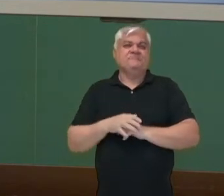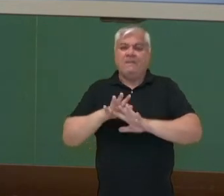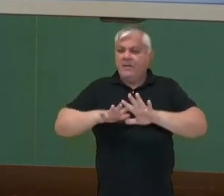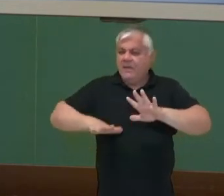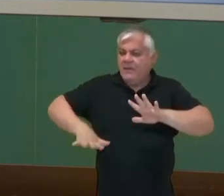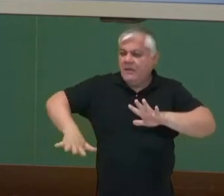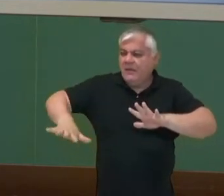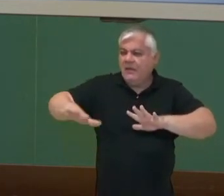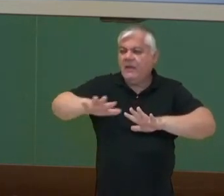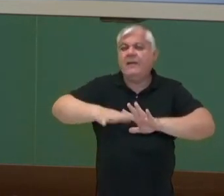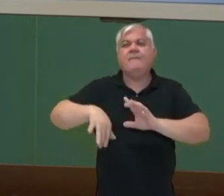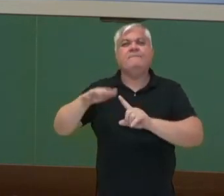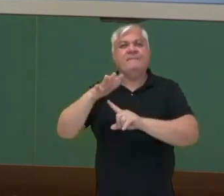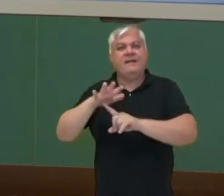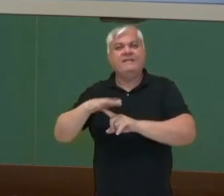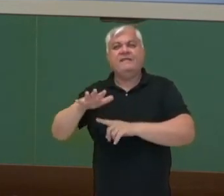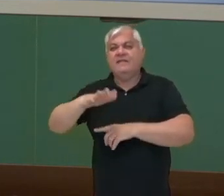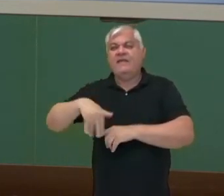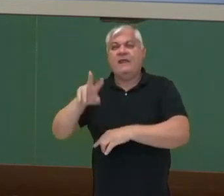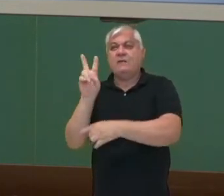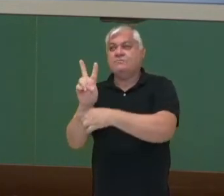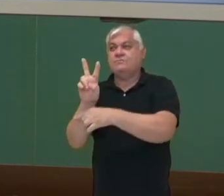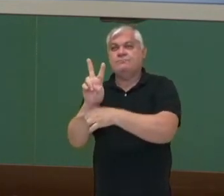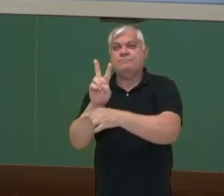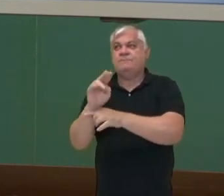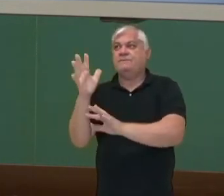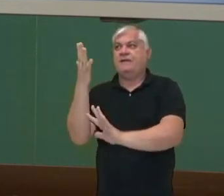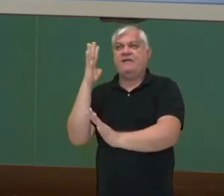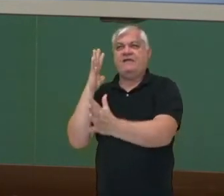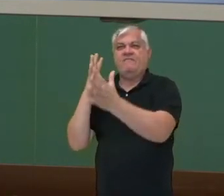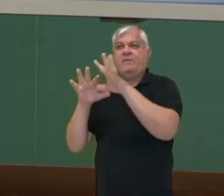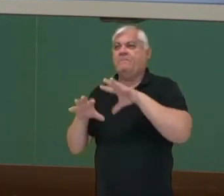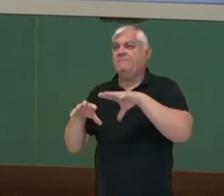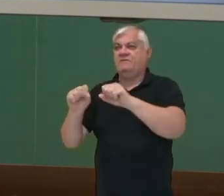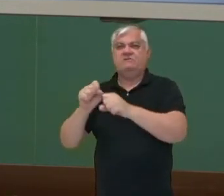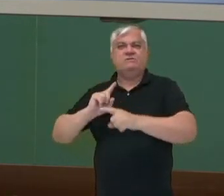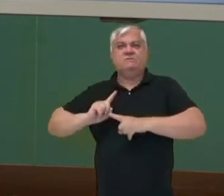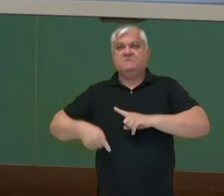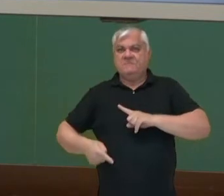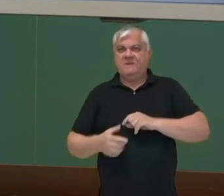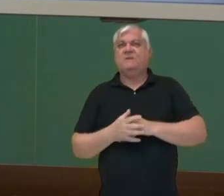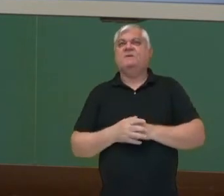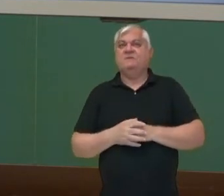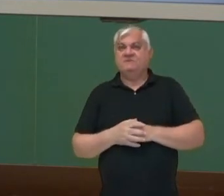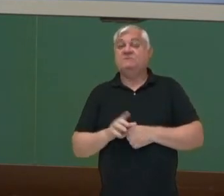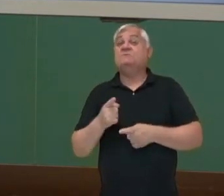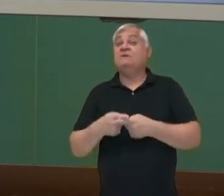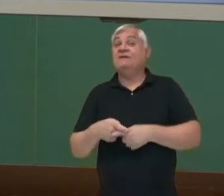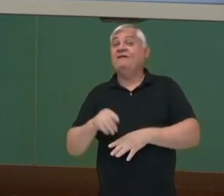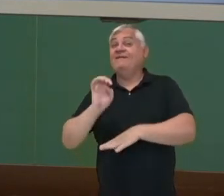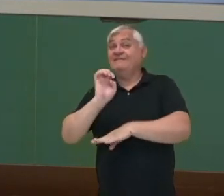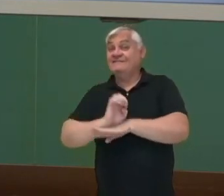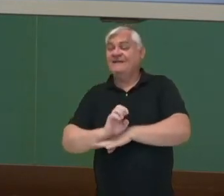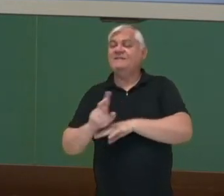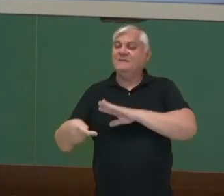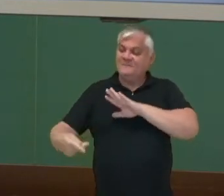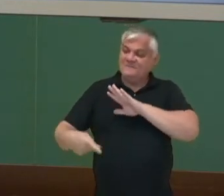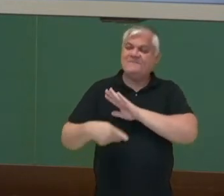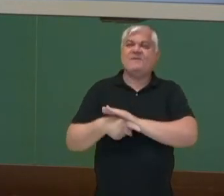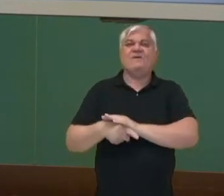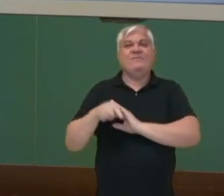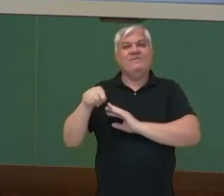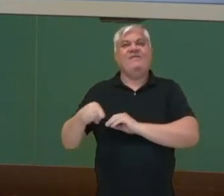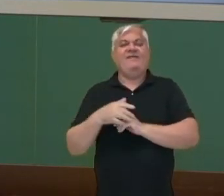nós temos áreas de preservação, reservas ambientais presentes no nosso estado, que são dessa